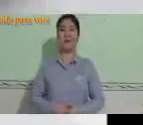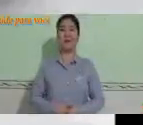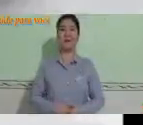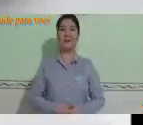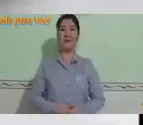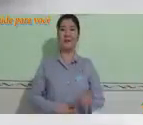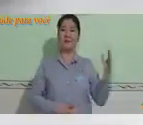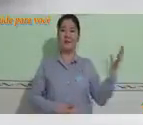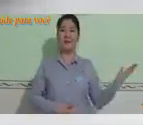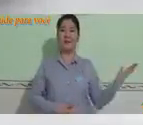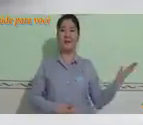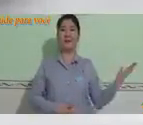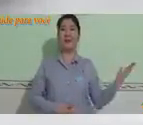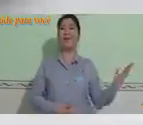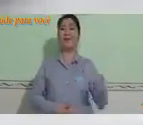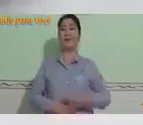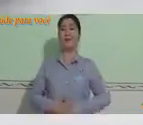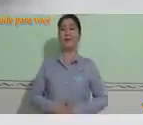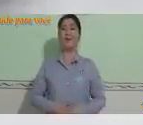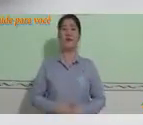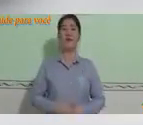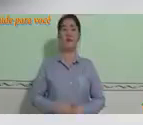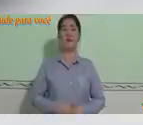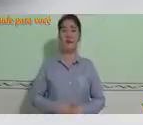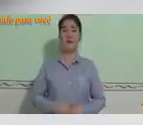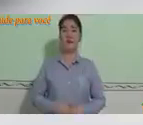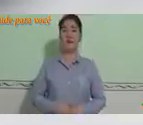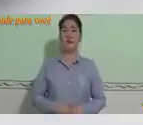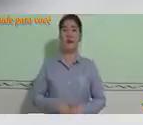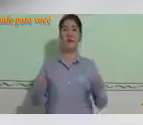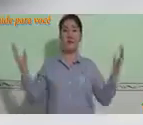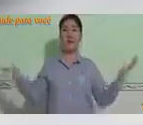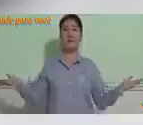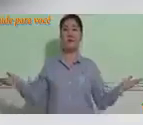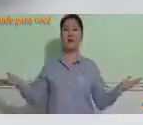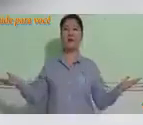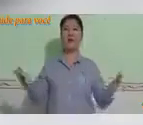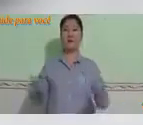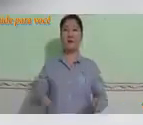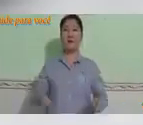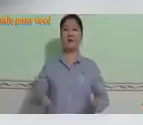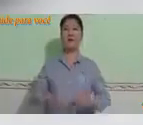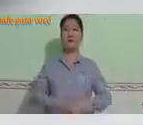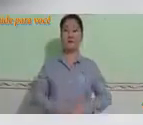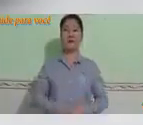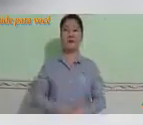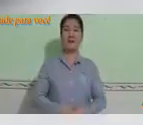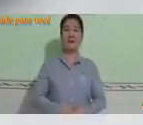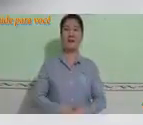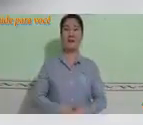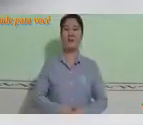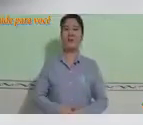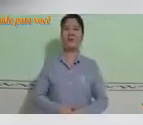Confira as opções de tratamento para tendinite. 3. S e acento agudo NDROMEDETE, o